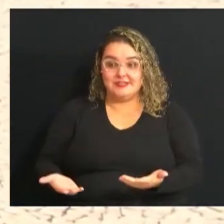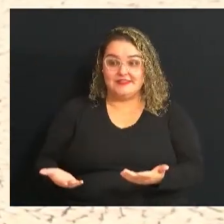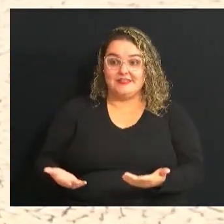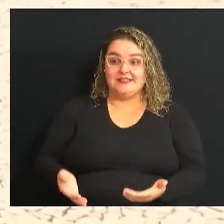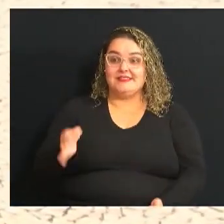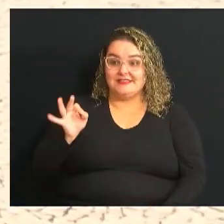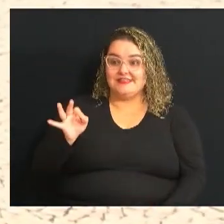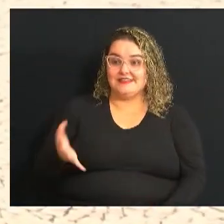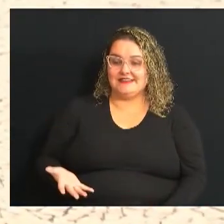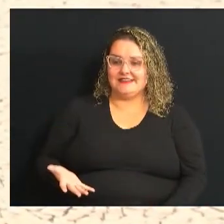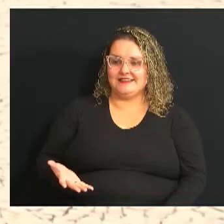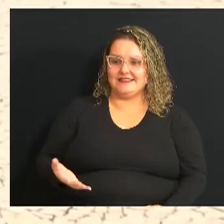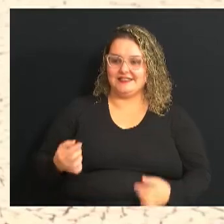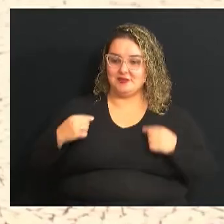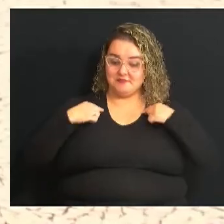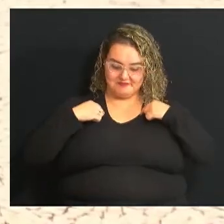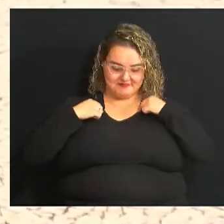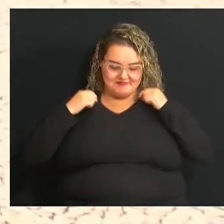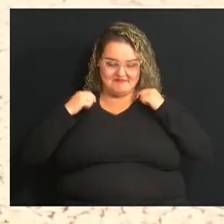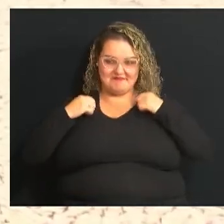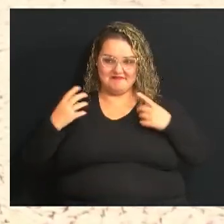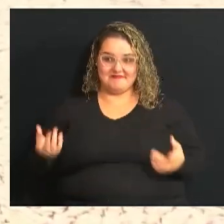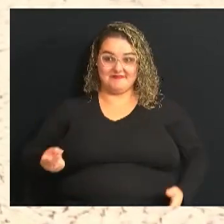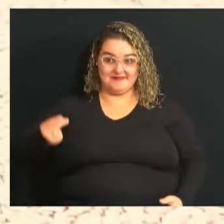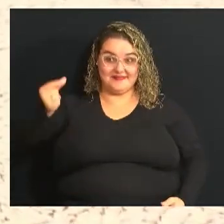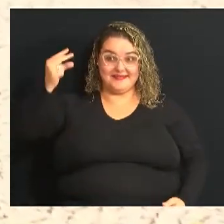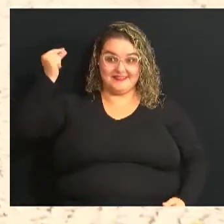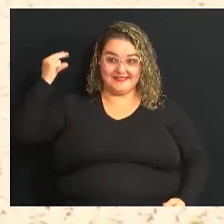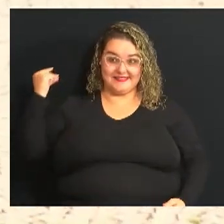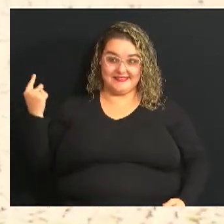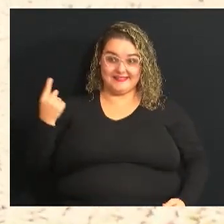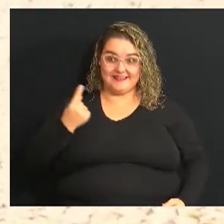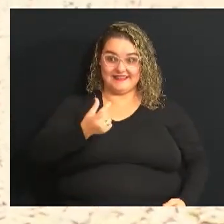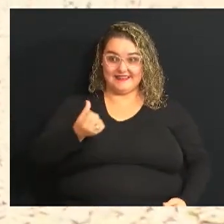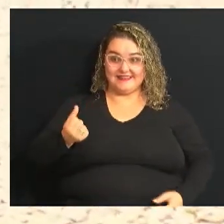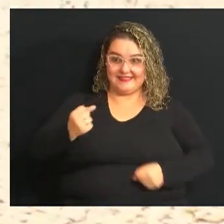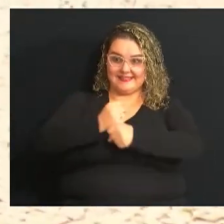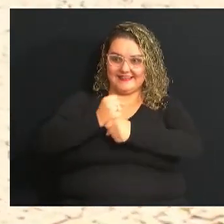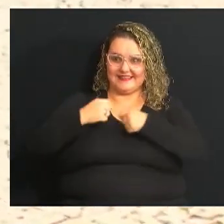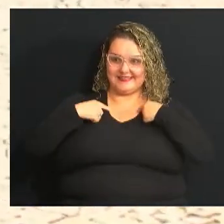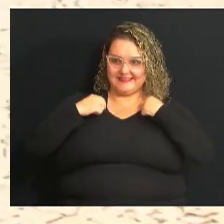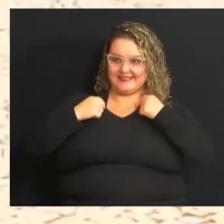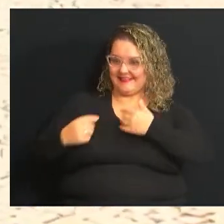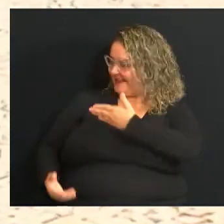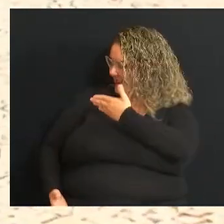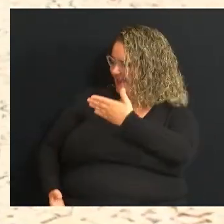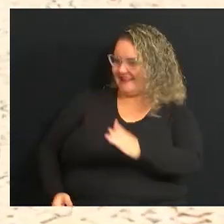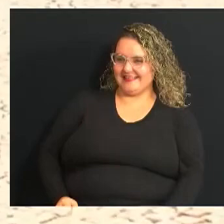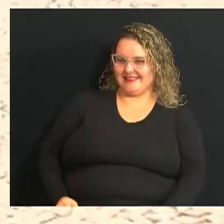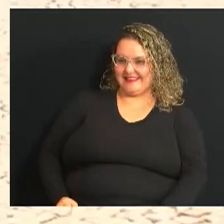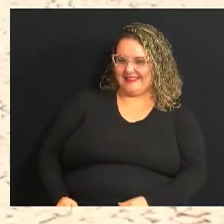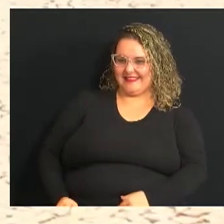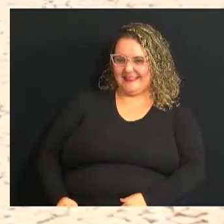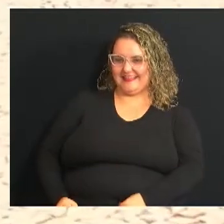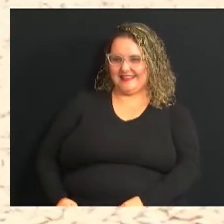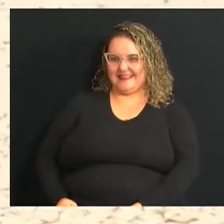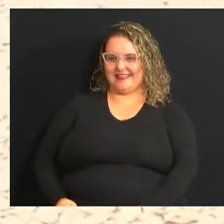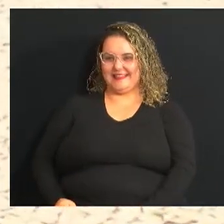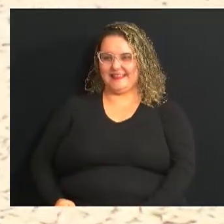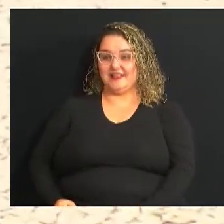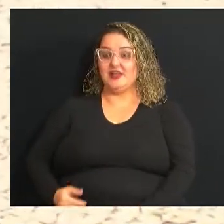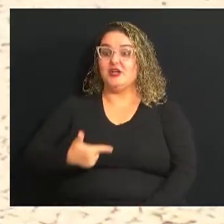horas da tarde, desse primeiro jogo de Brasil e Sérvia hoje. E eu conversei com essas pessoas um pouquinho antes da gente entrar